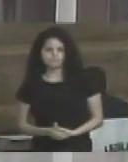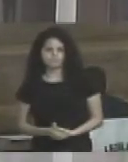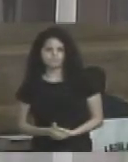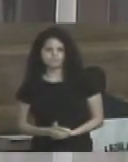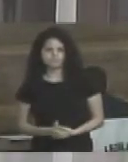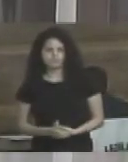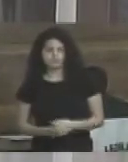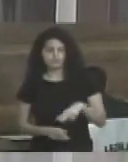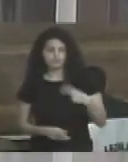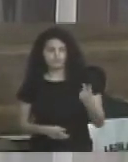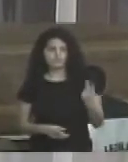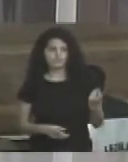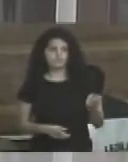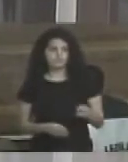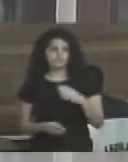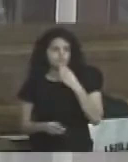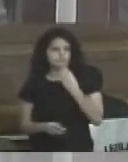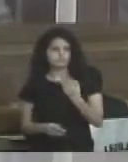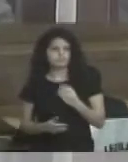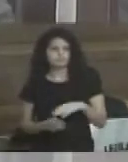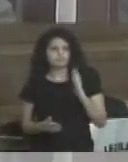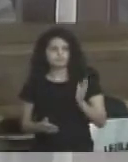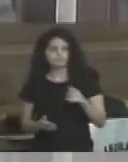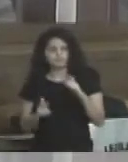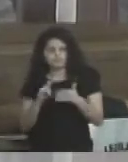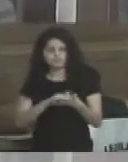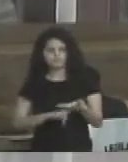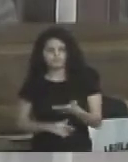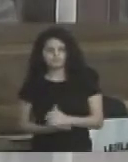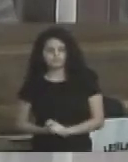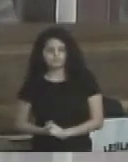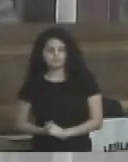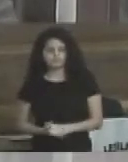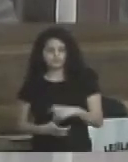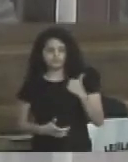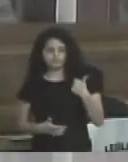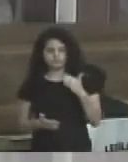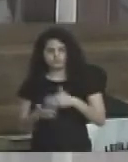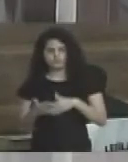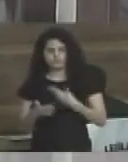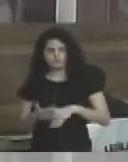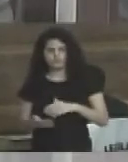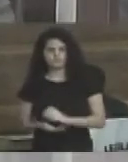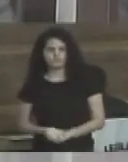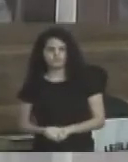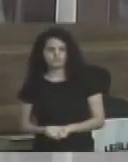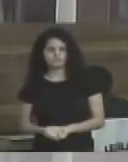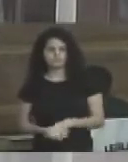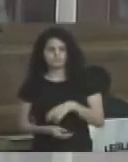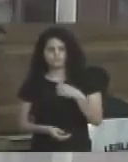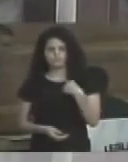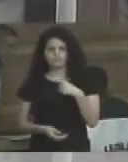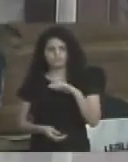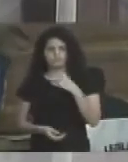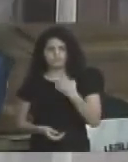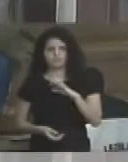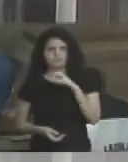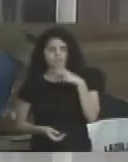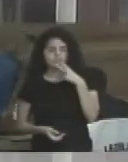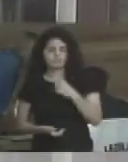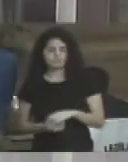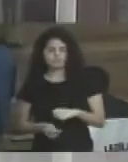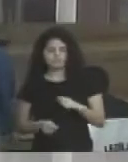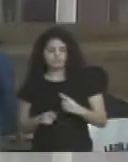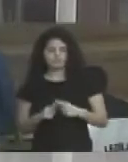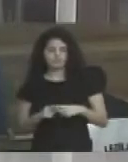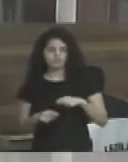As outras indicações também já foram lidas, né, pelo primeiro secretário. Eu não vou comentar, porque o tempo vai se estender.